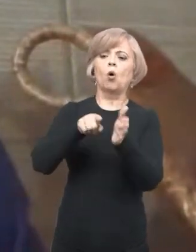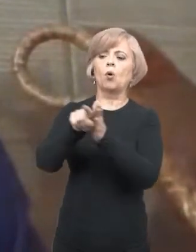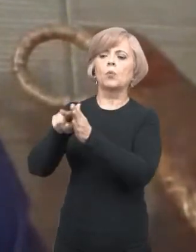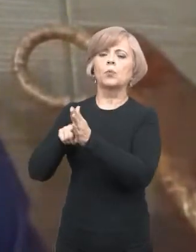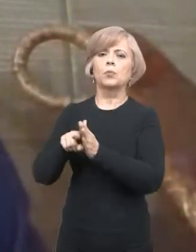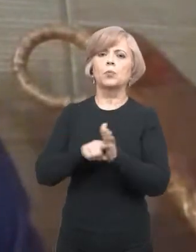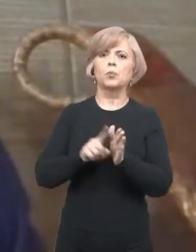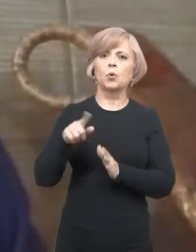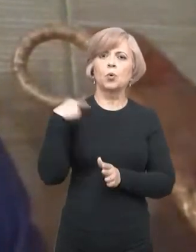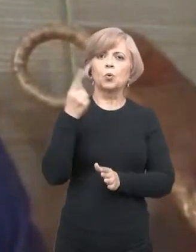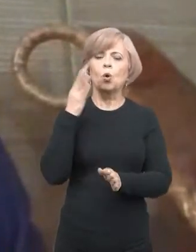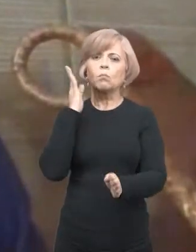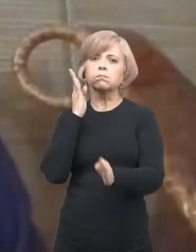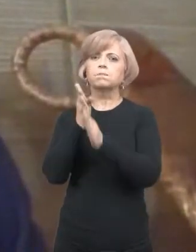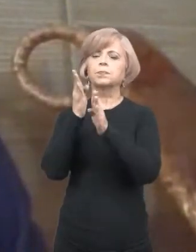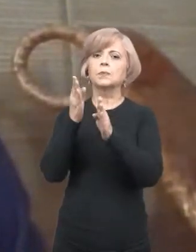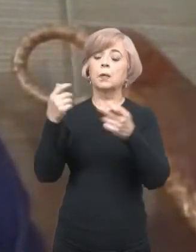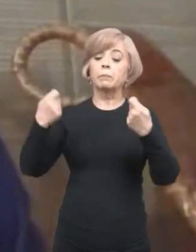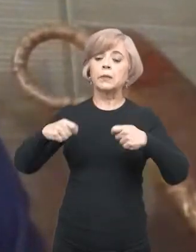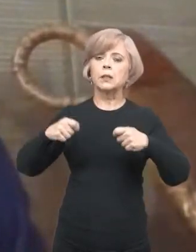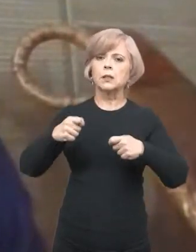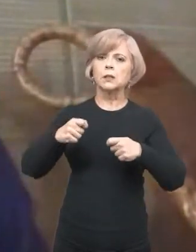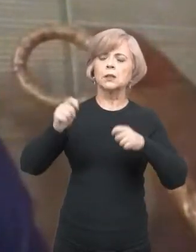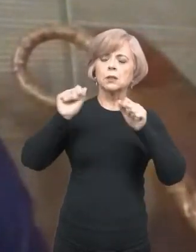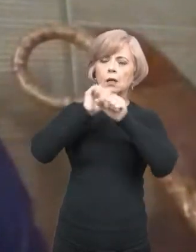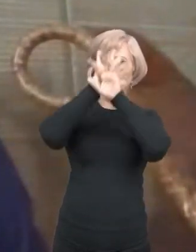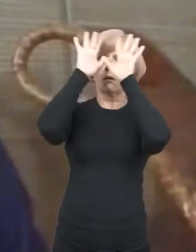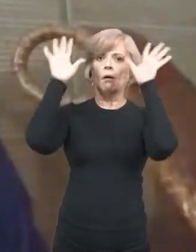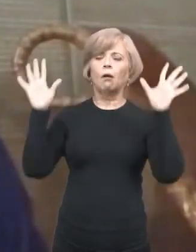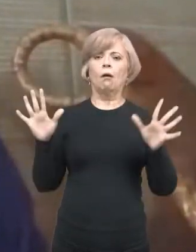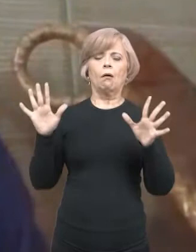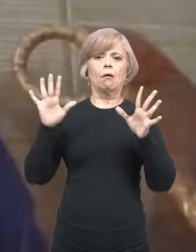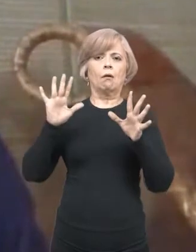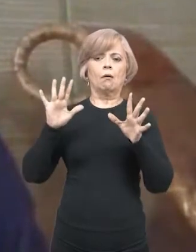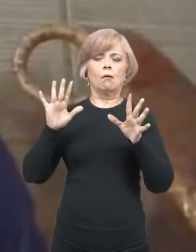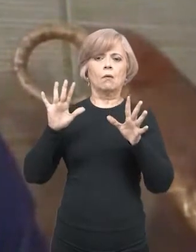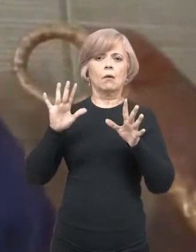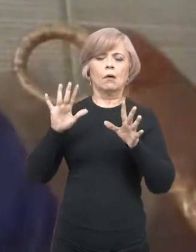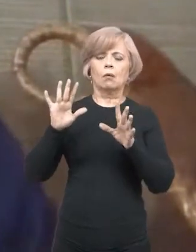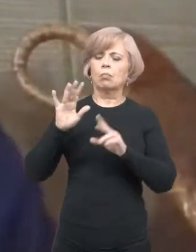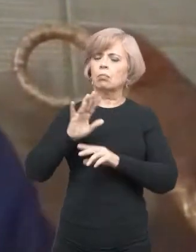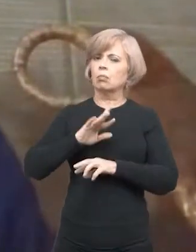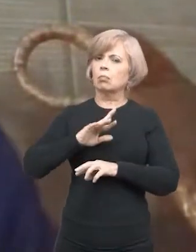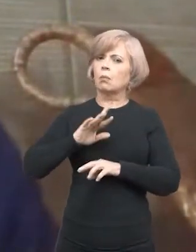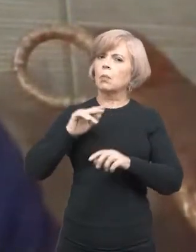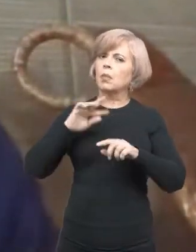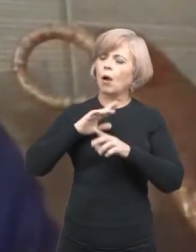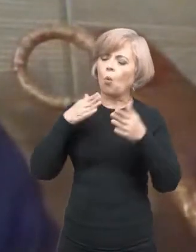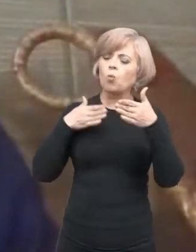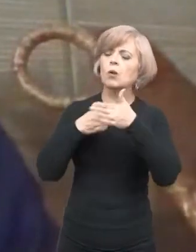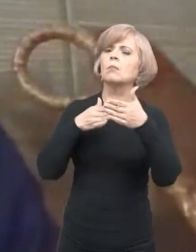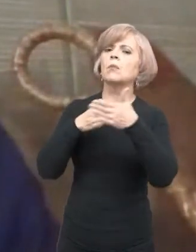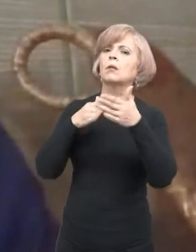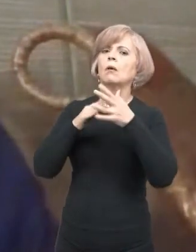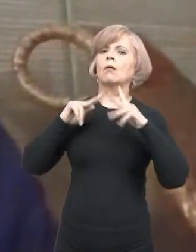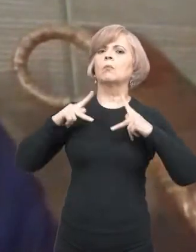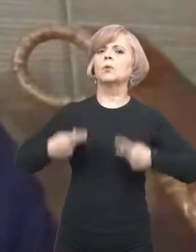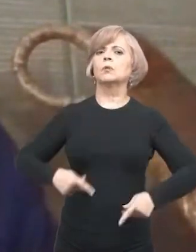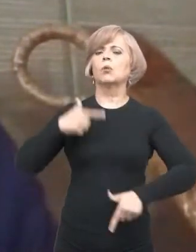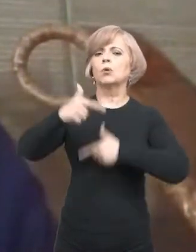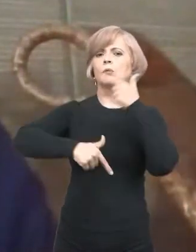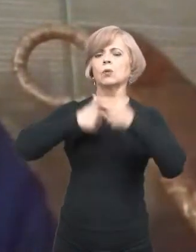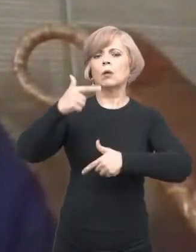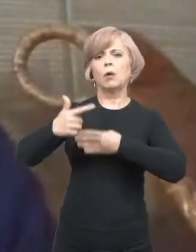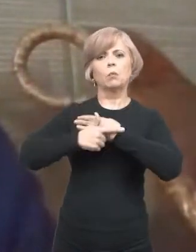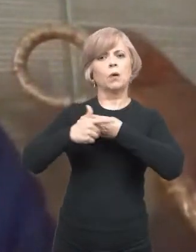de que essa vertente investigatória seja feita com plenitude, não impedindo que o Ministério Público tenha o seu atuar